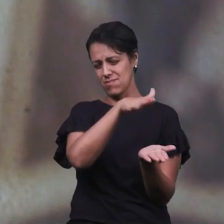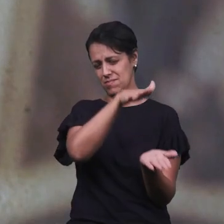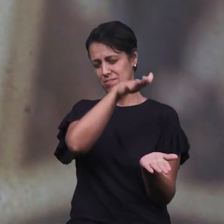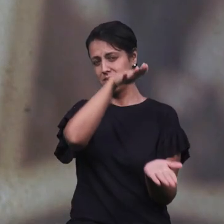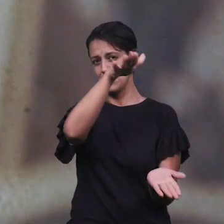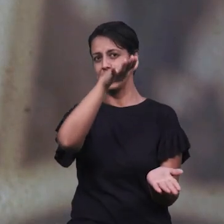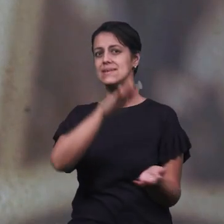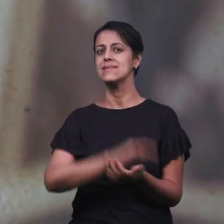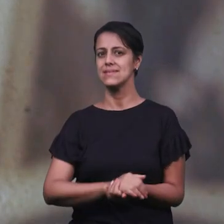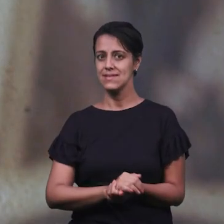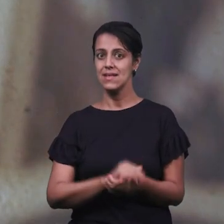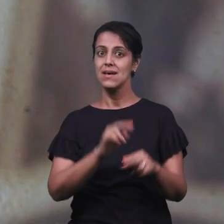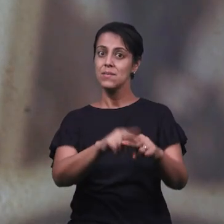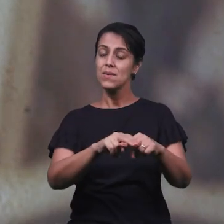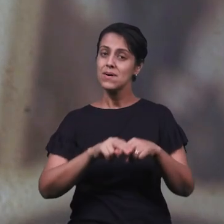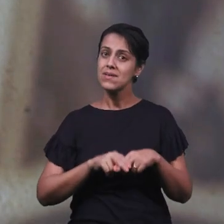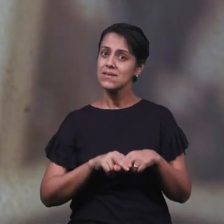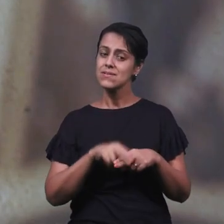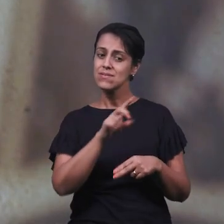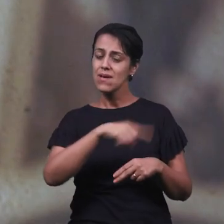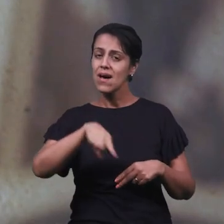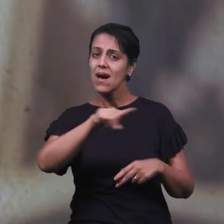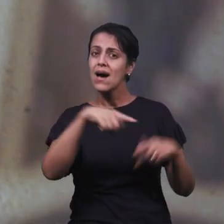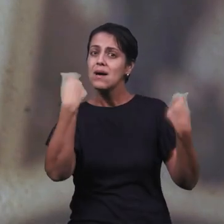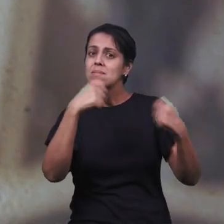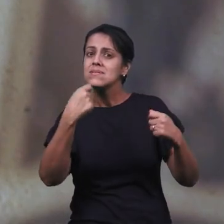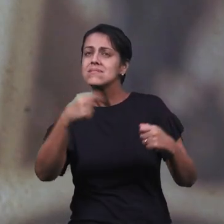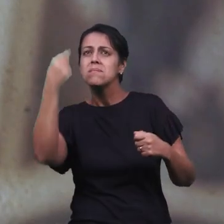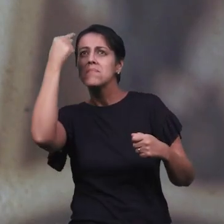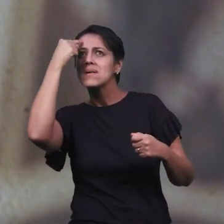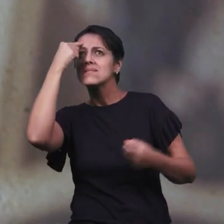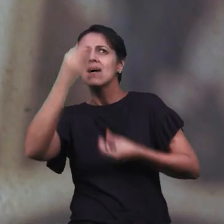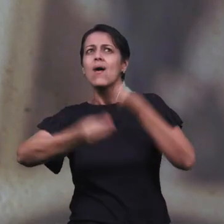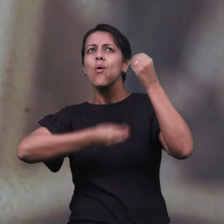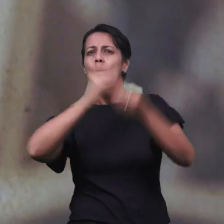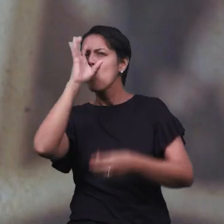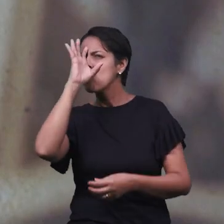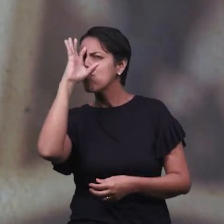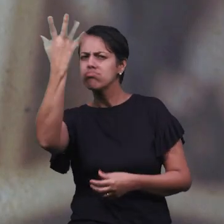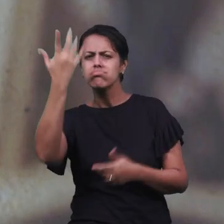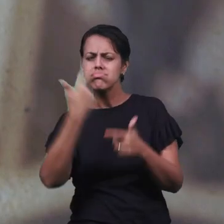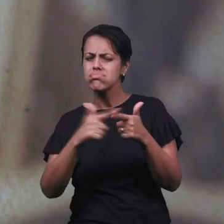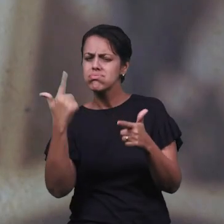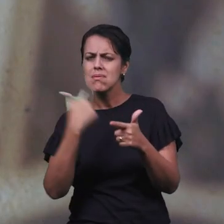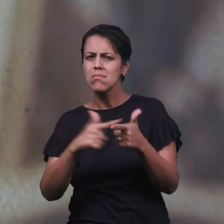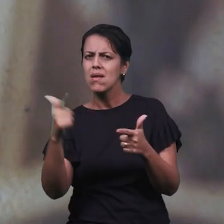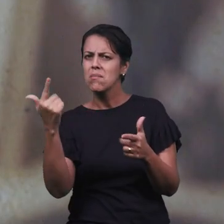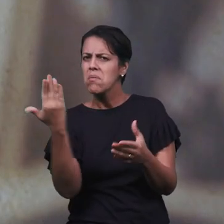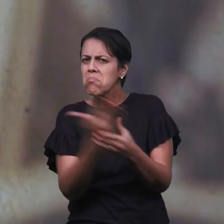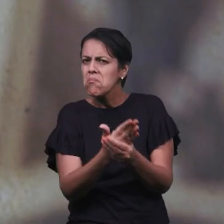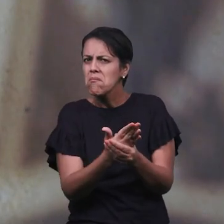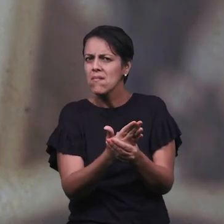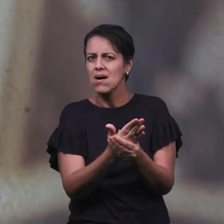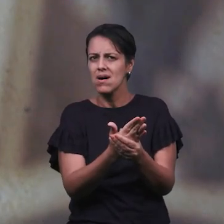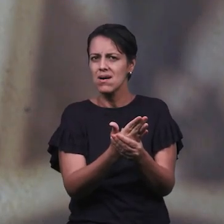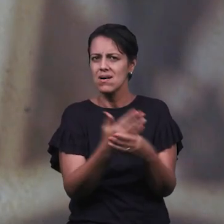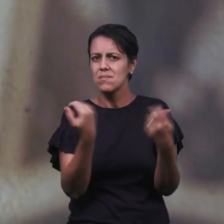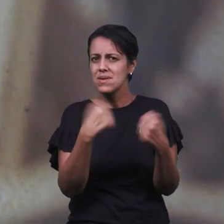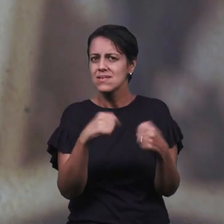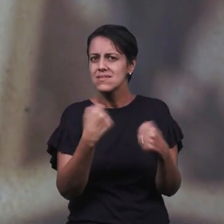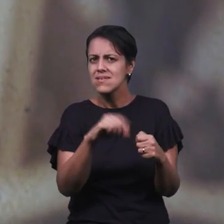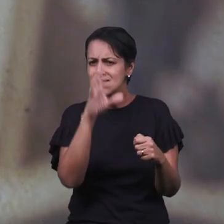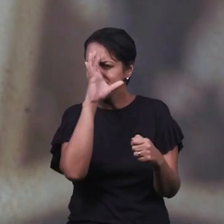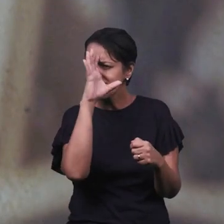adequados para a resolução dos conflitos ou de conflitos, ele trouxe assim um grande